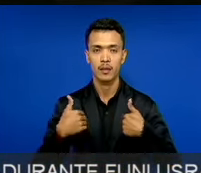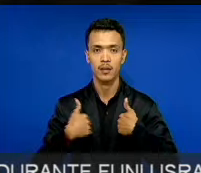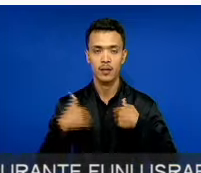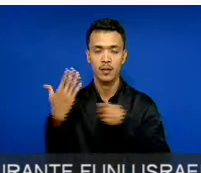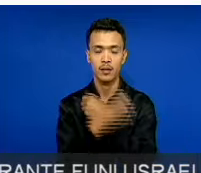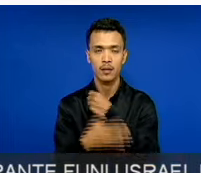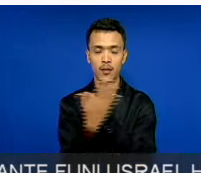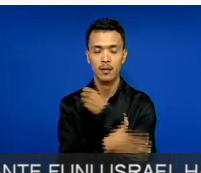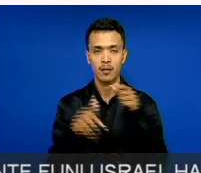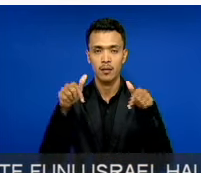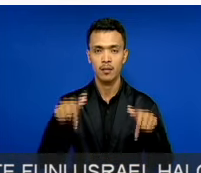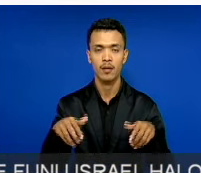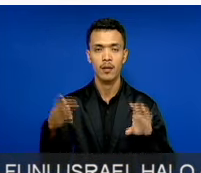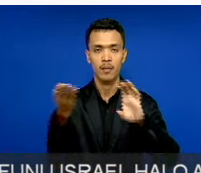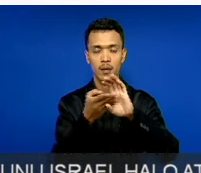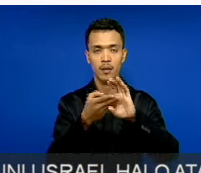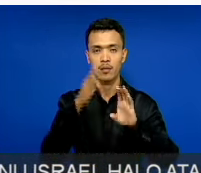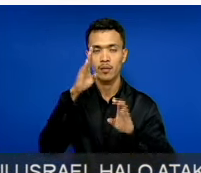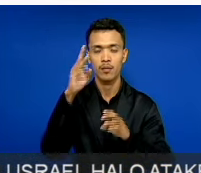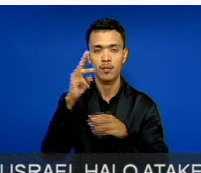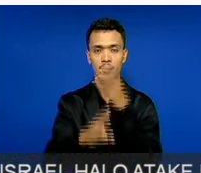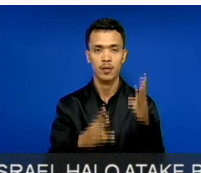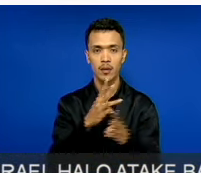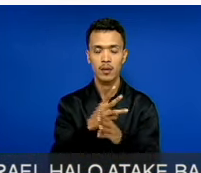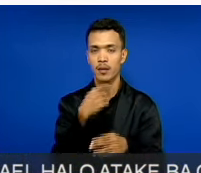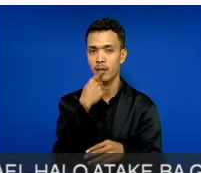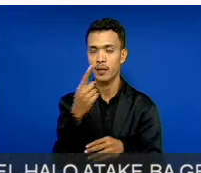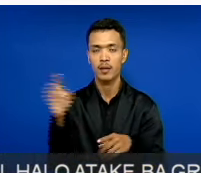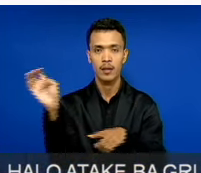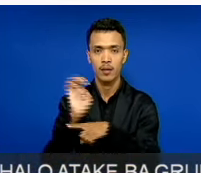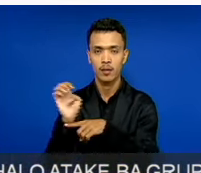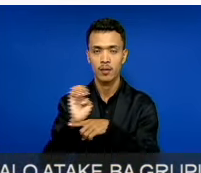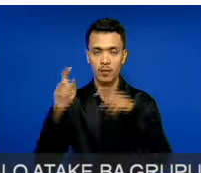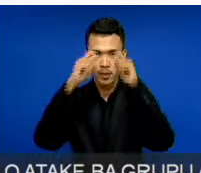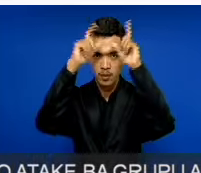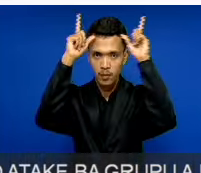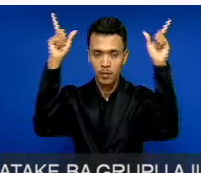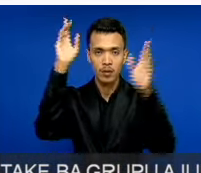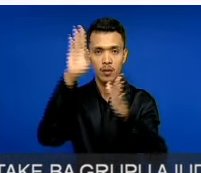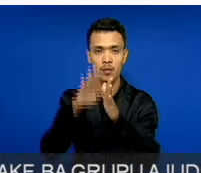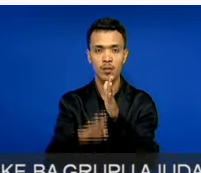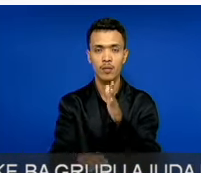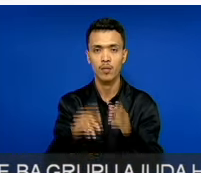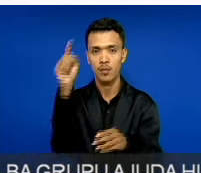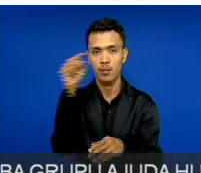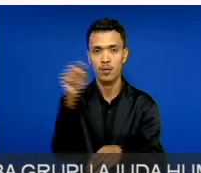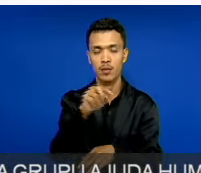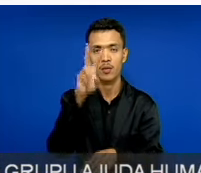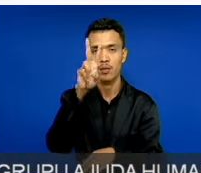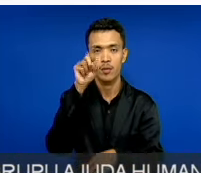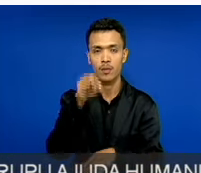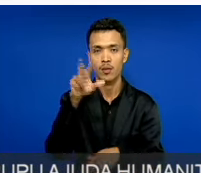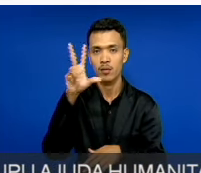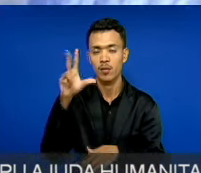reembraço. Antes, né, Banco Mundial Fosai Katak, crescimento economia Timor-Leste tumba por cento rua ponto tolo, e